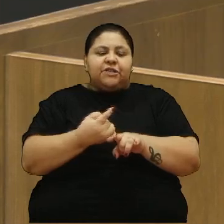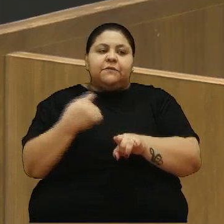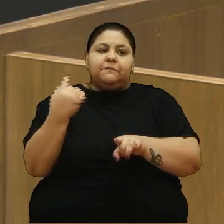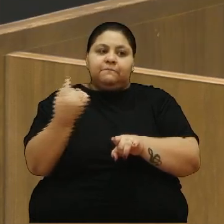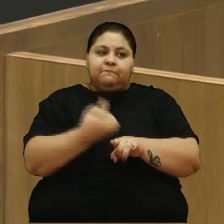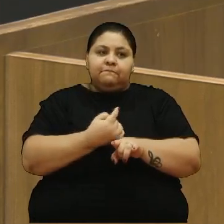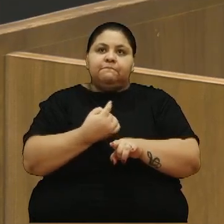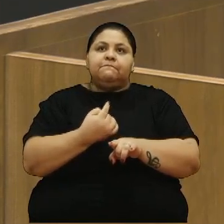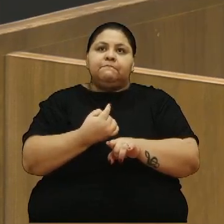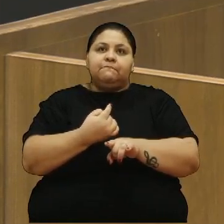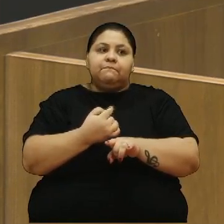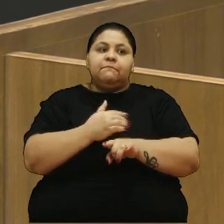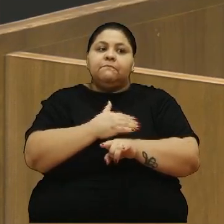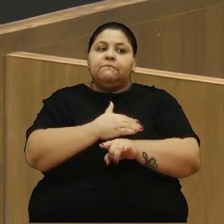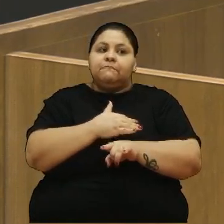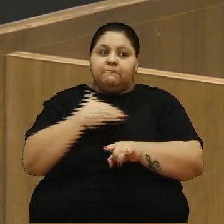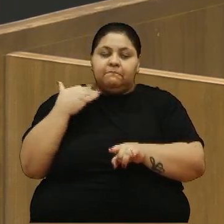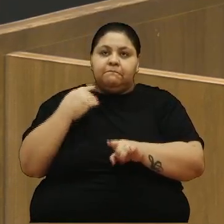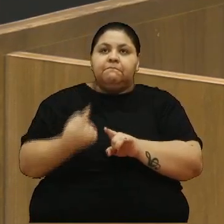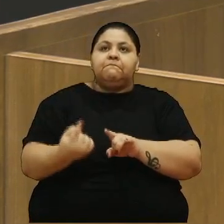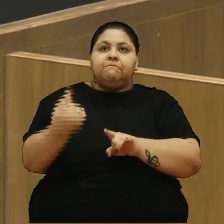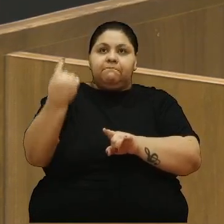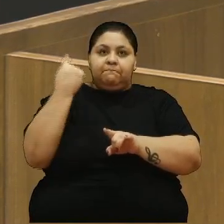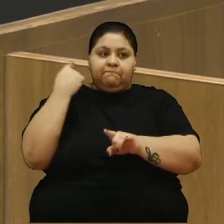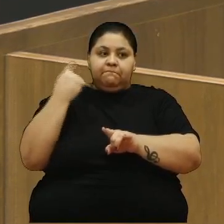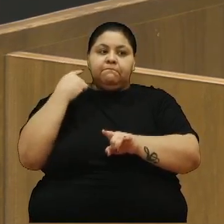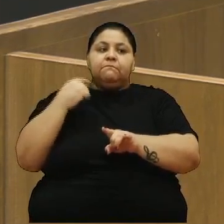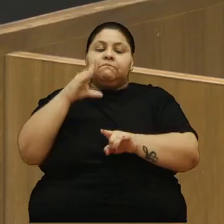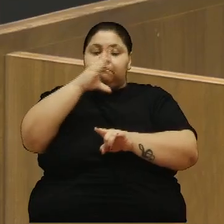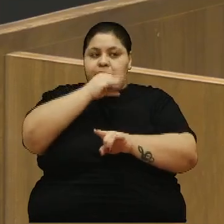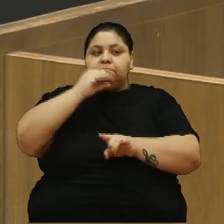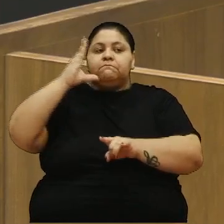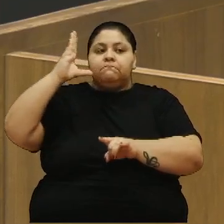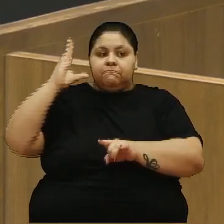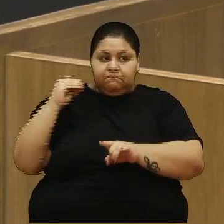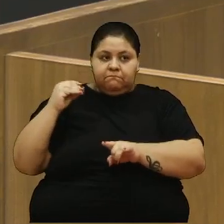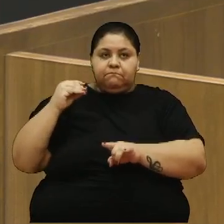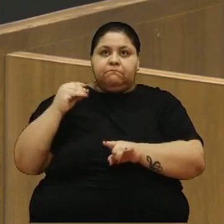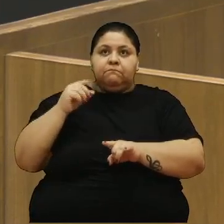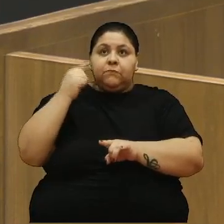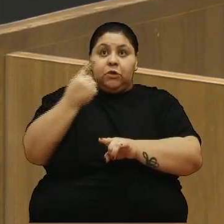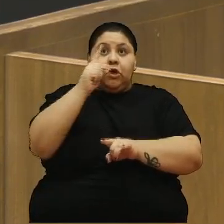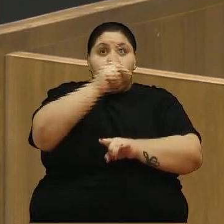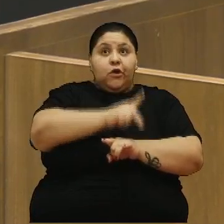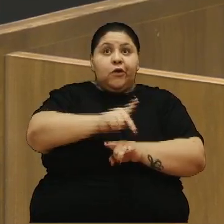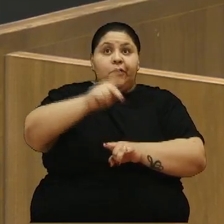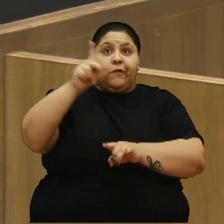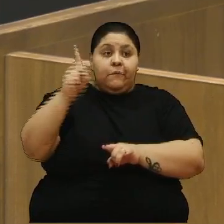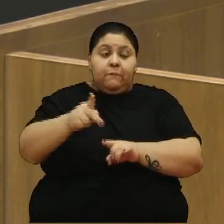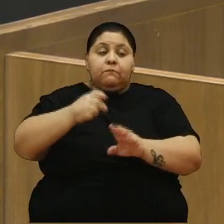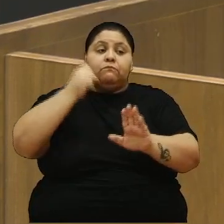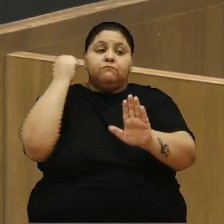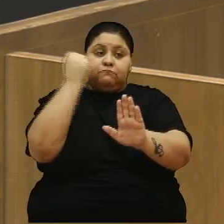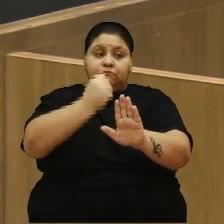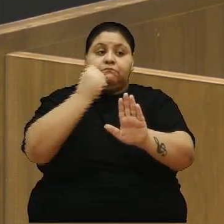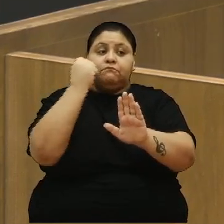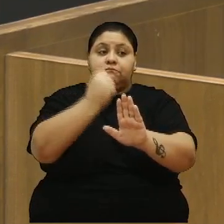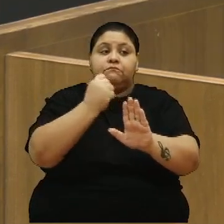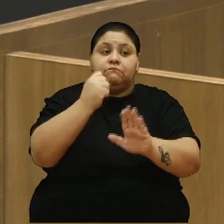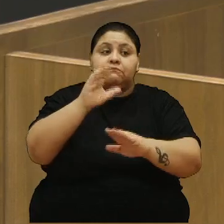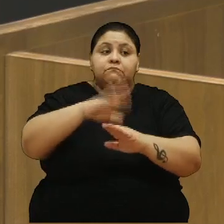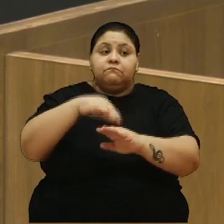menino morreu naquela invasão do adolescente, uma professora levou facadas e mais